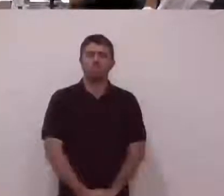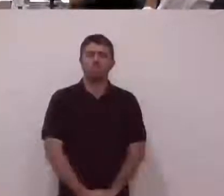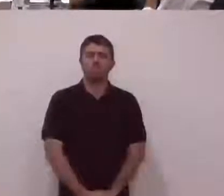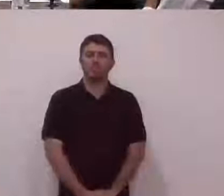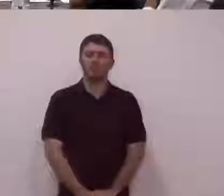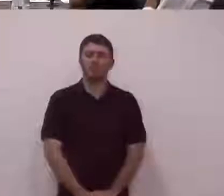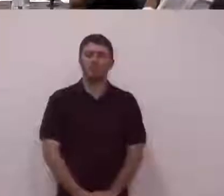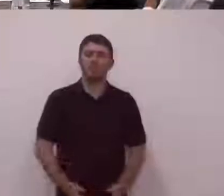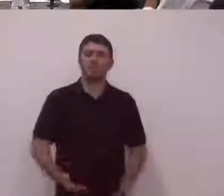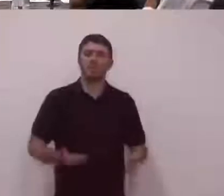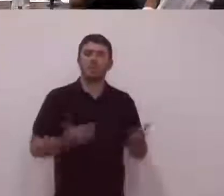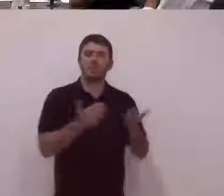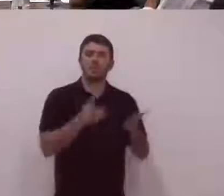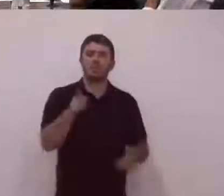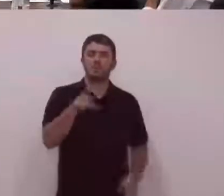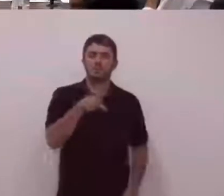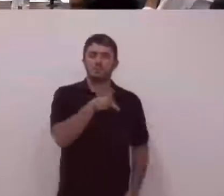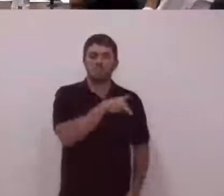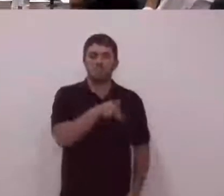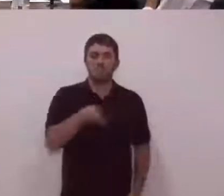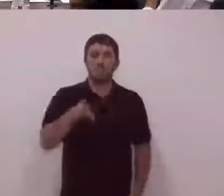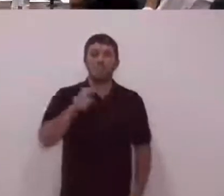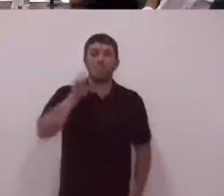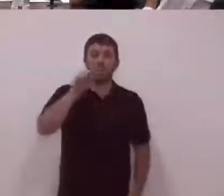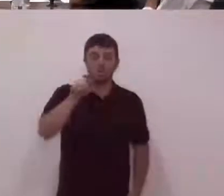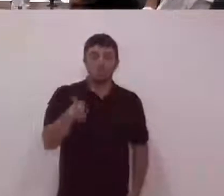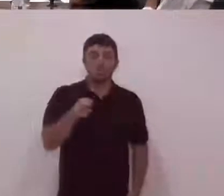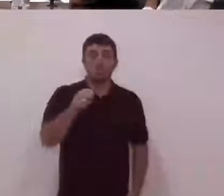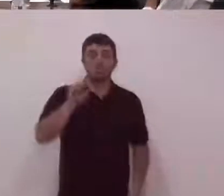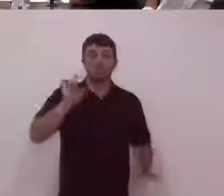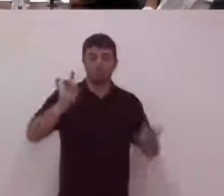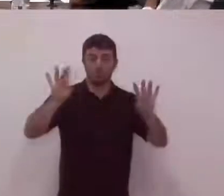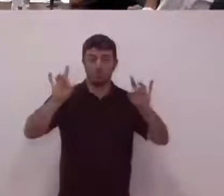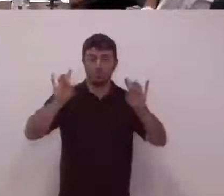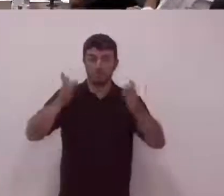Excelentíssimo, Sr. Presidente, Vinhedo, 8 de novembro de 2019.